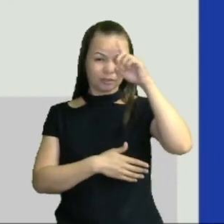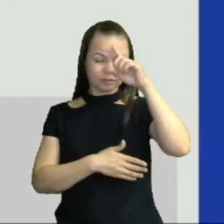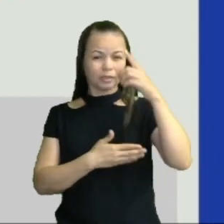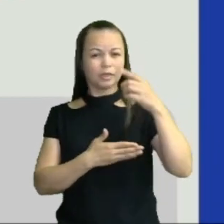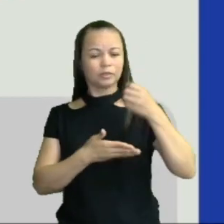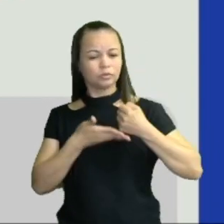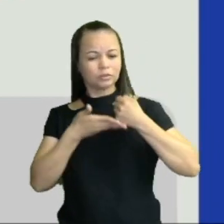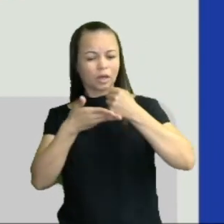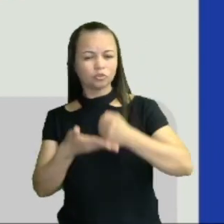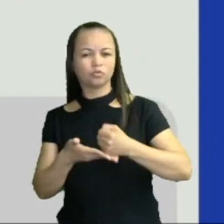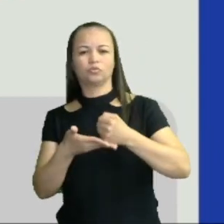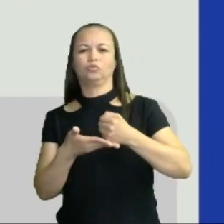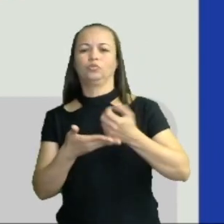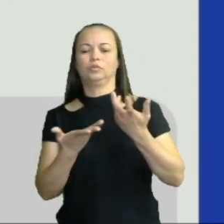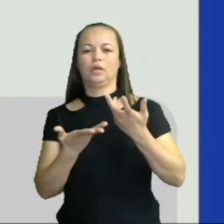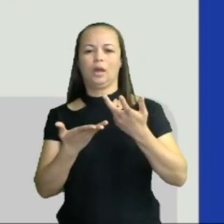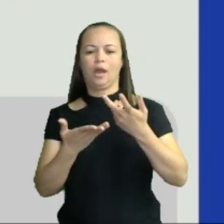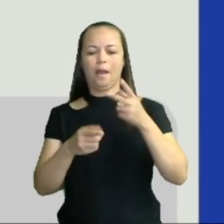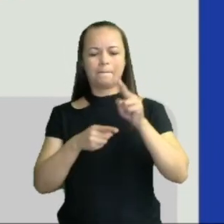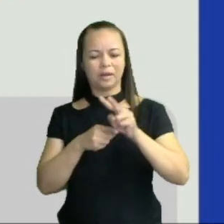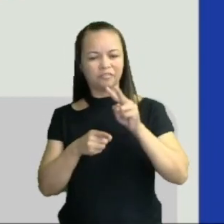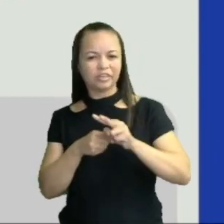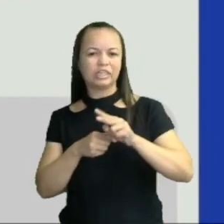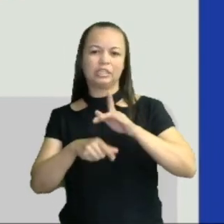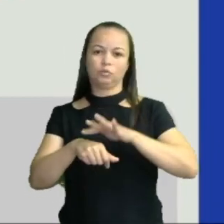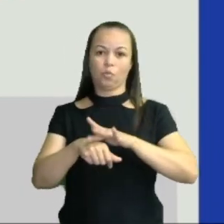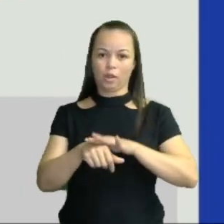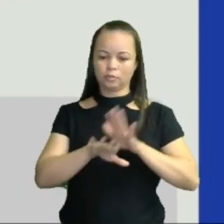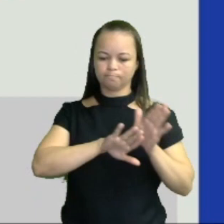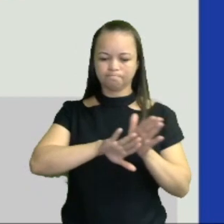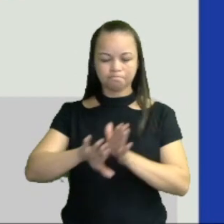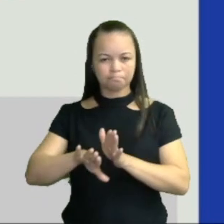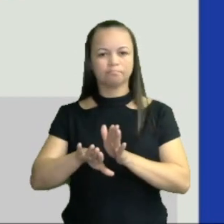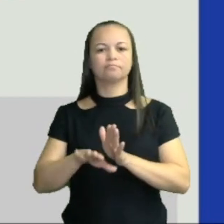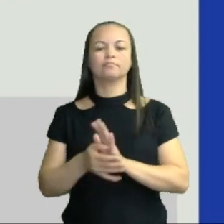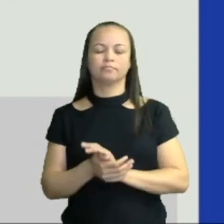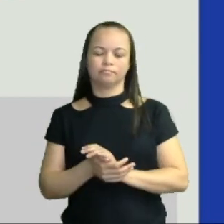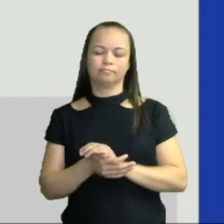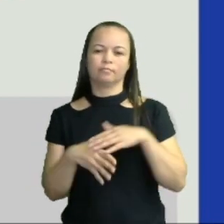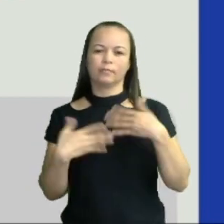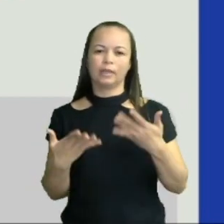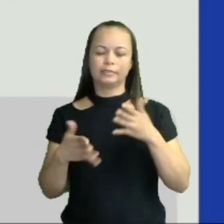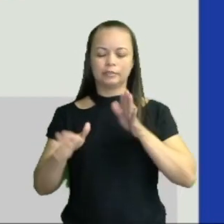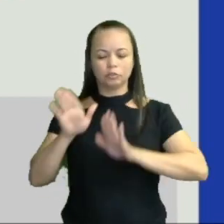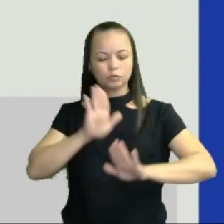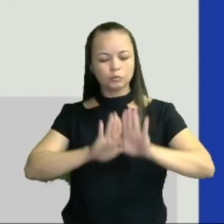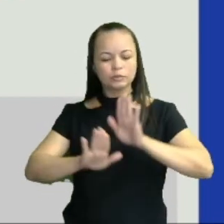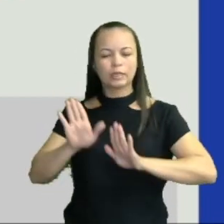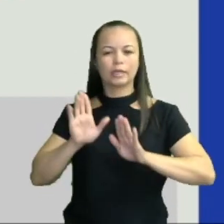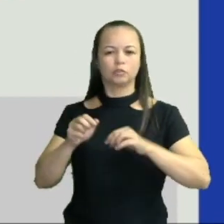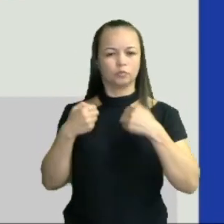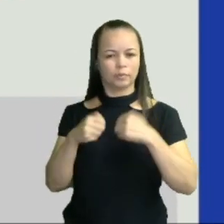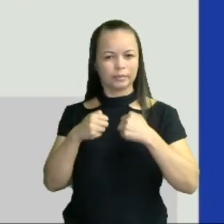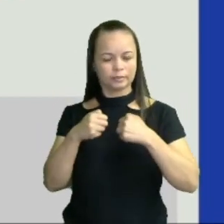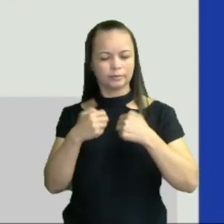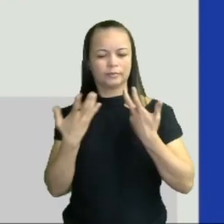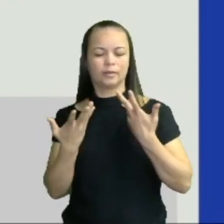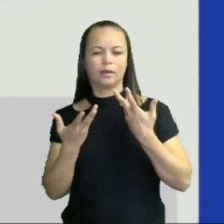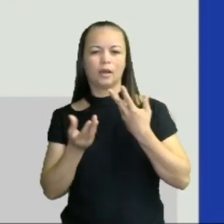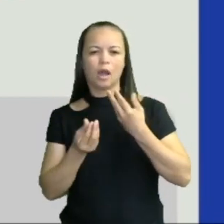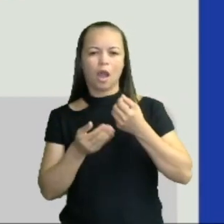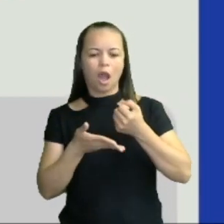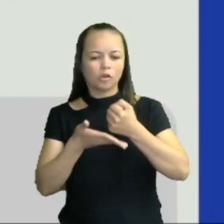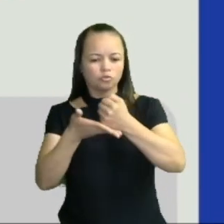na prevenção de doenças, isso mesmo, tá? Esses cuidados, gente, nos permite